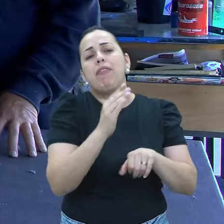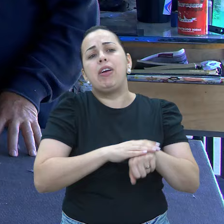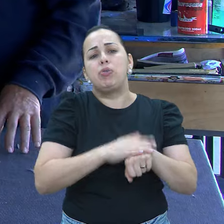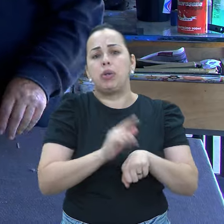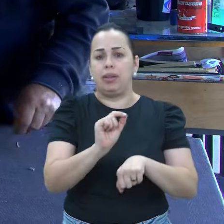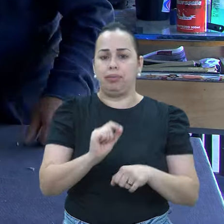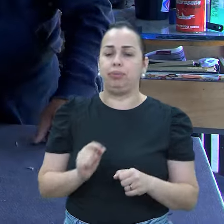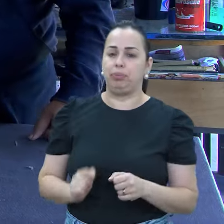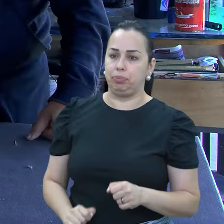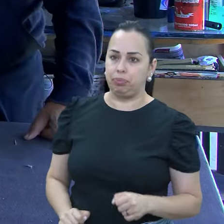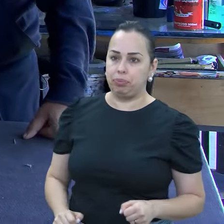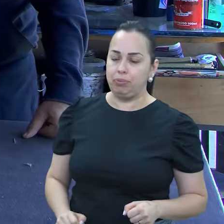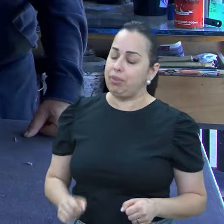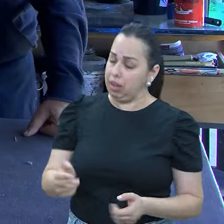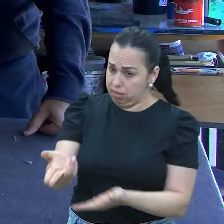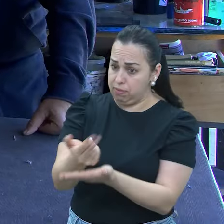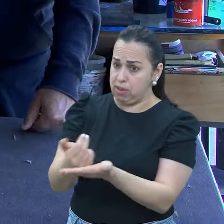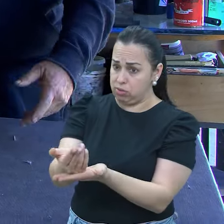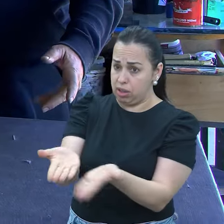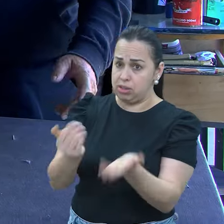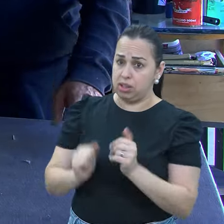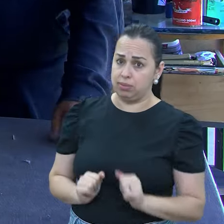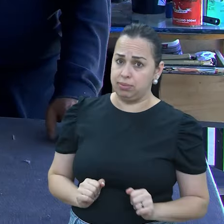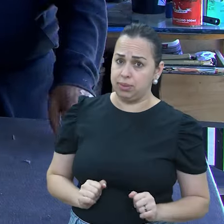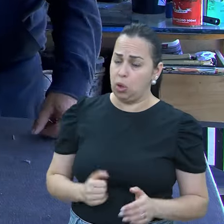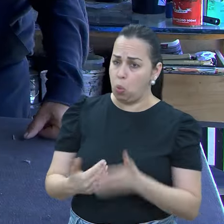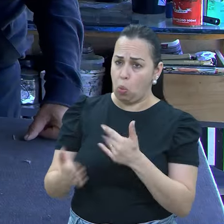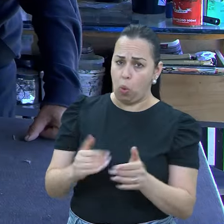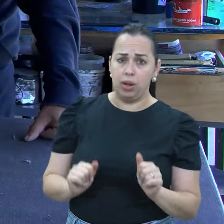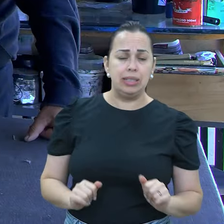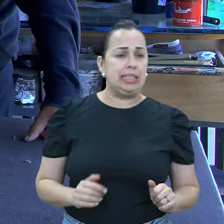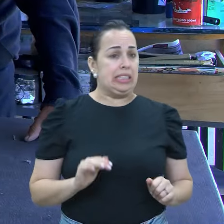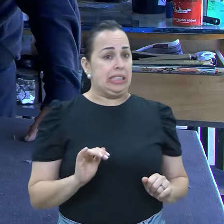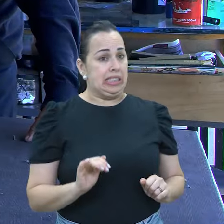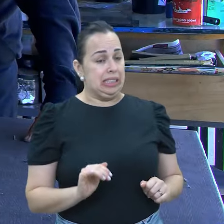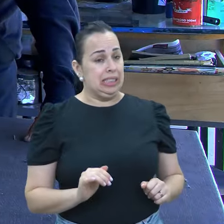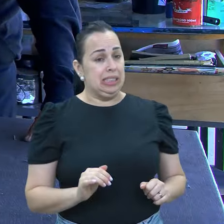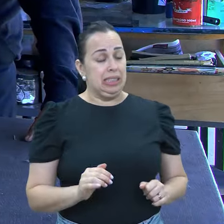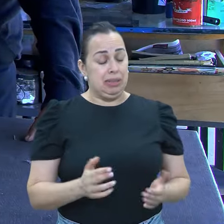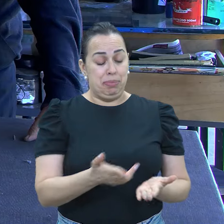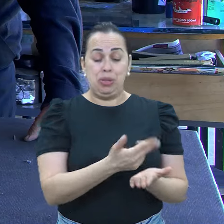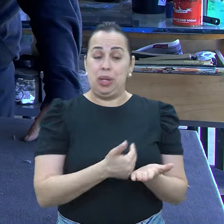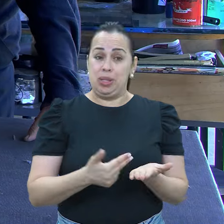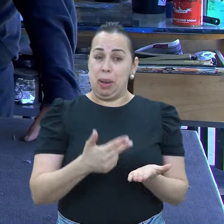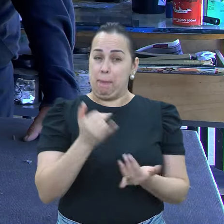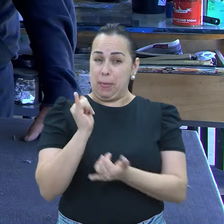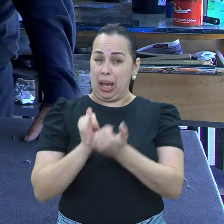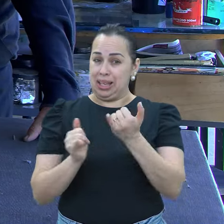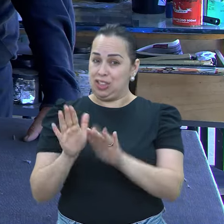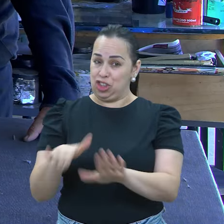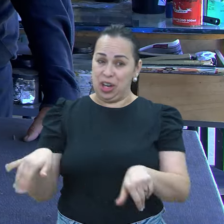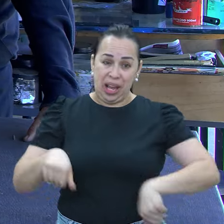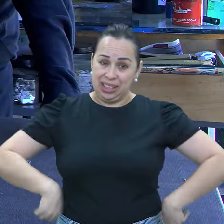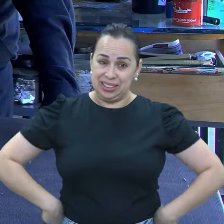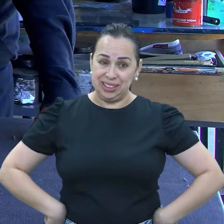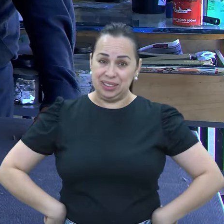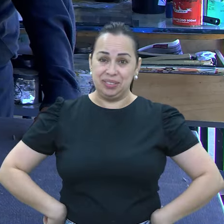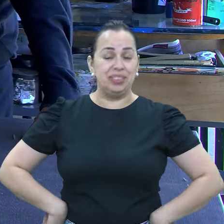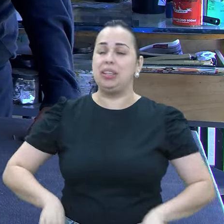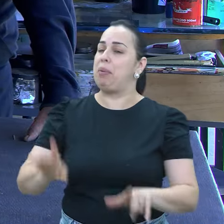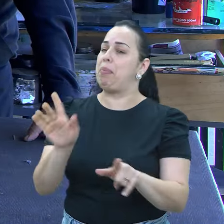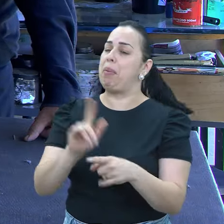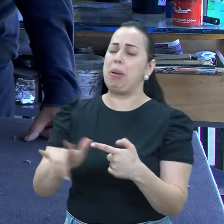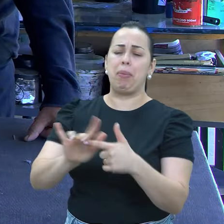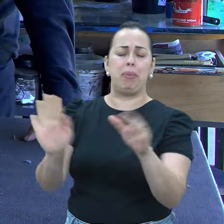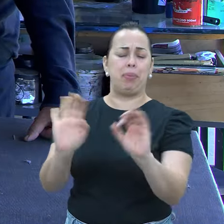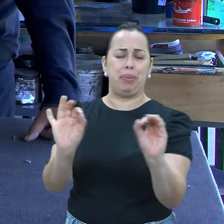fazer, faça um esboço Ih, qualquer meu coisa. Deus, os meus desenhos são um pouco infantis, Mas então. não tem, não é nem